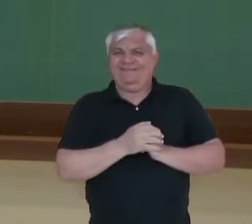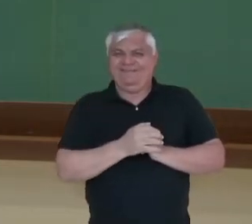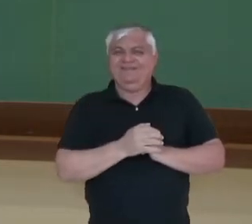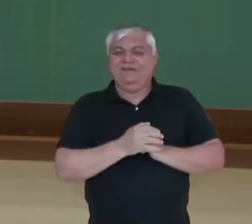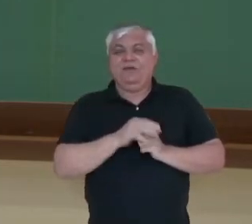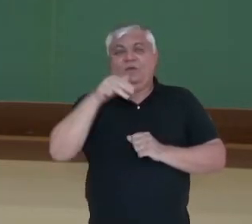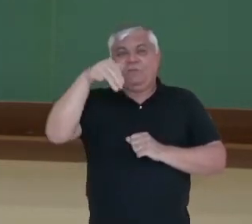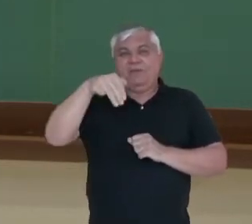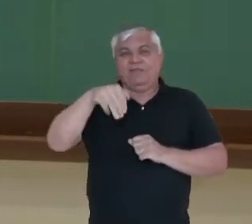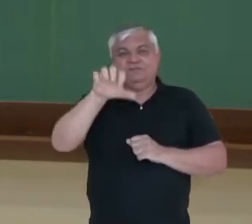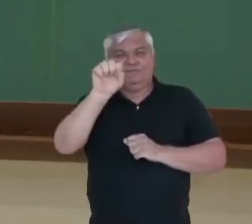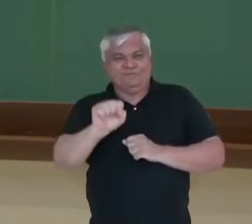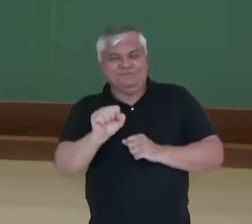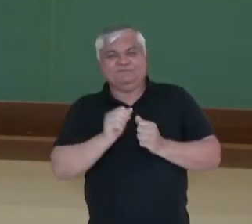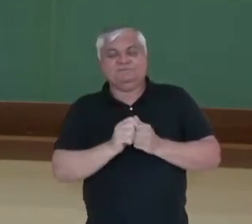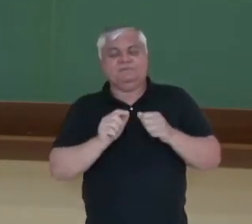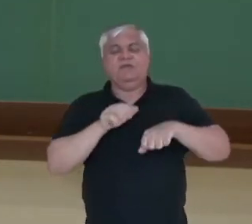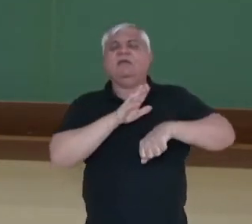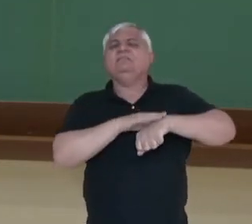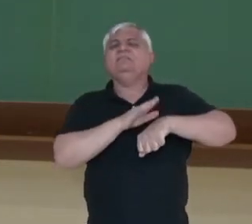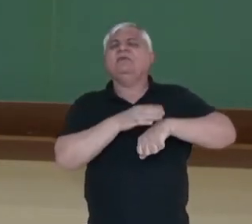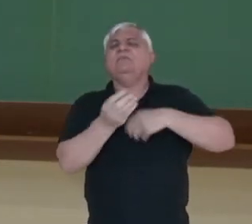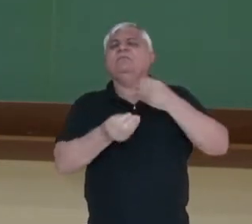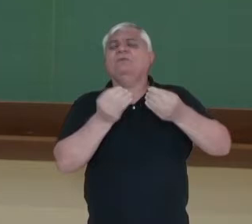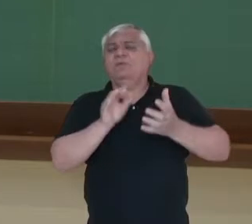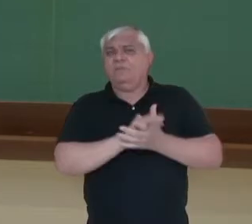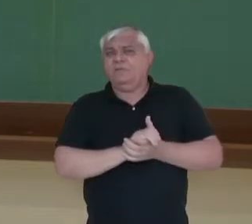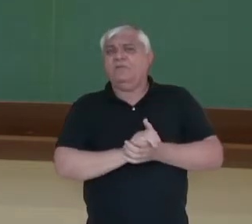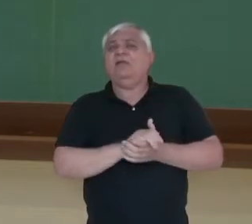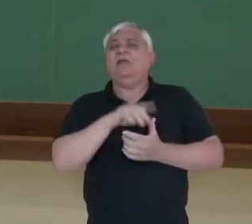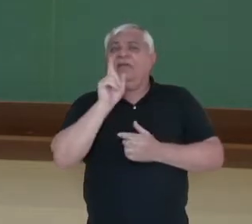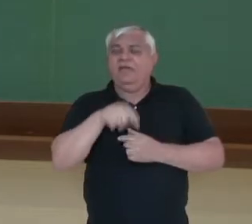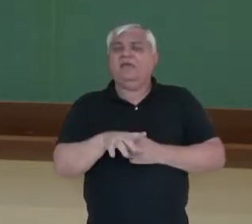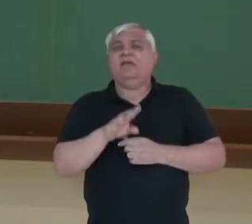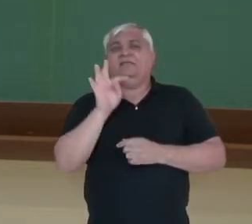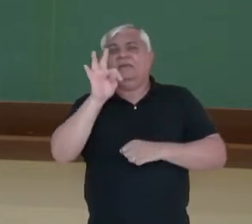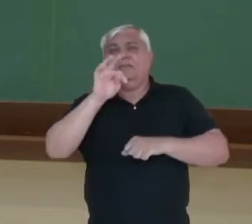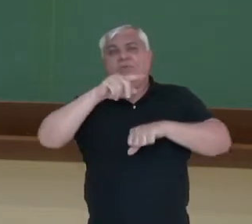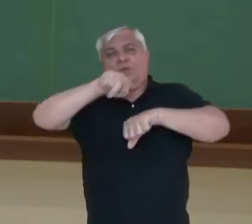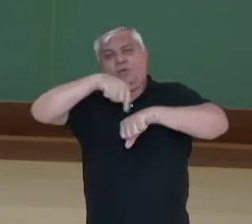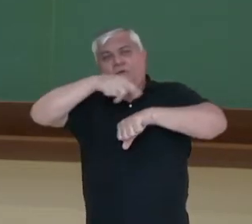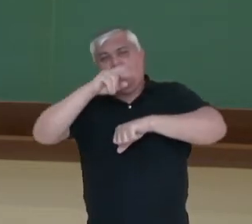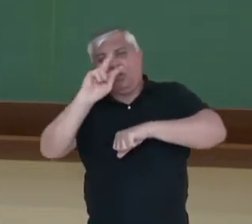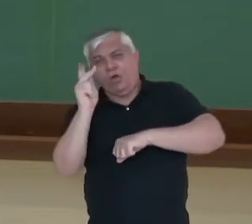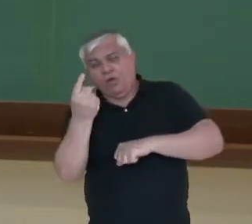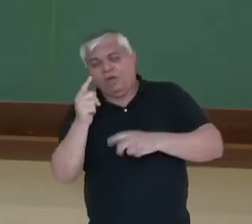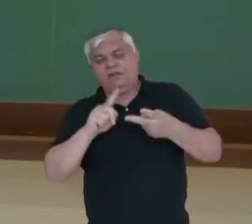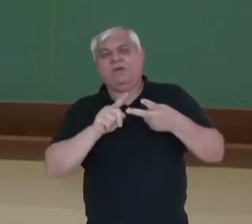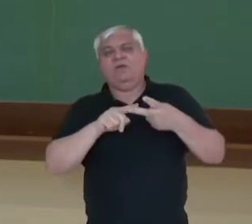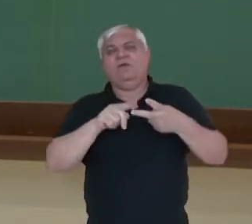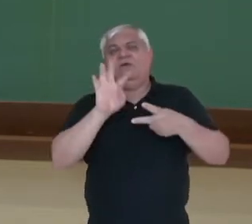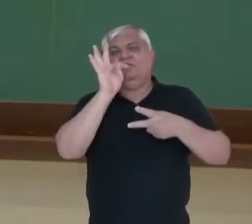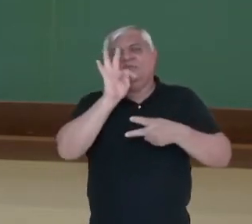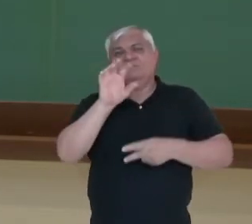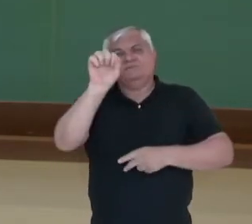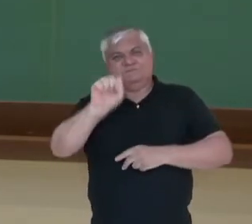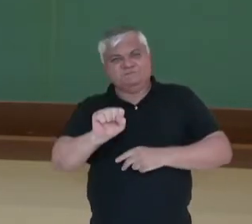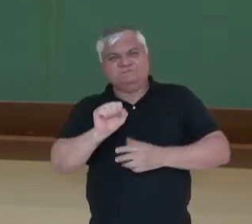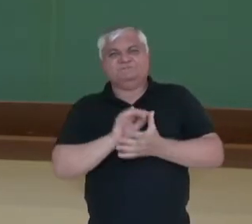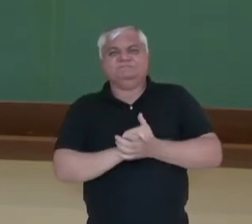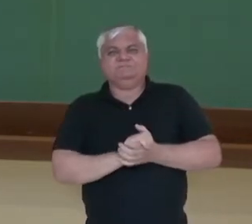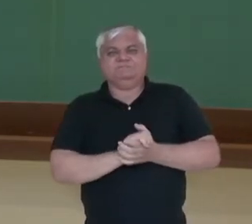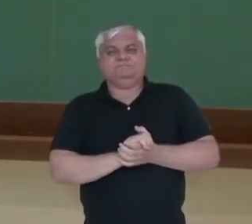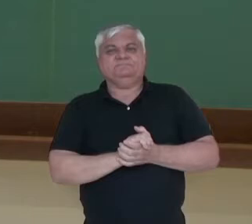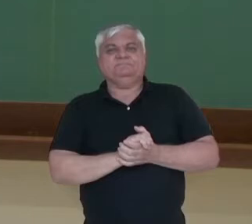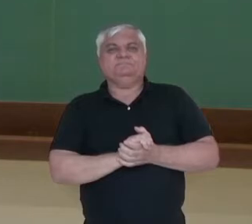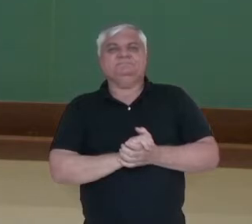por segundo. E o tempo? O tempo geralmente em horas ou segundos, ok? Então